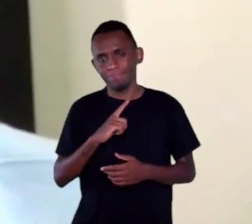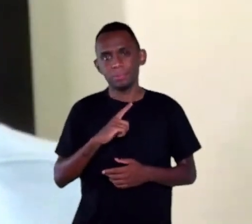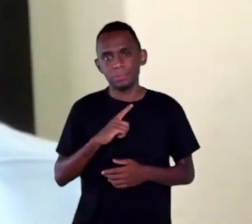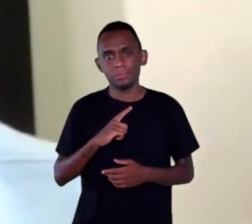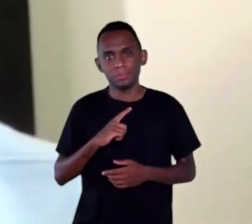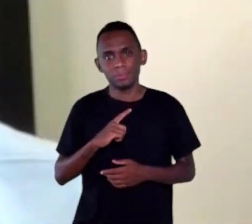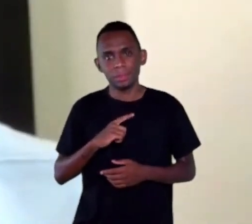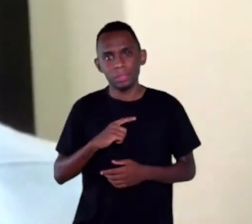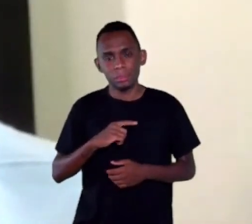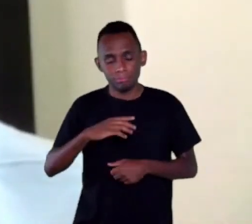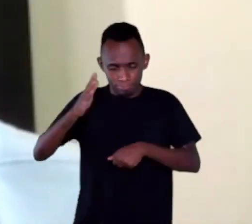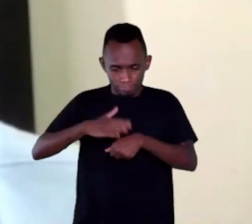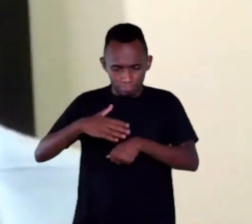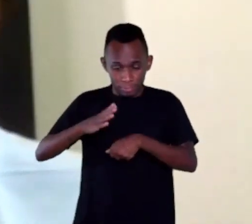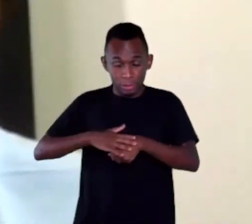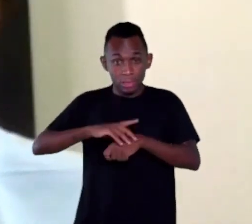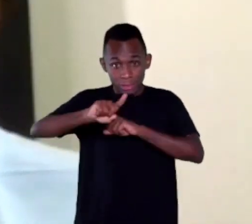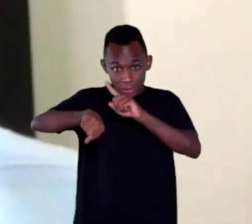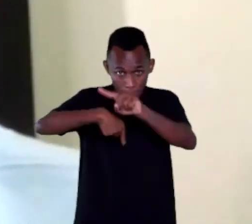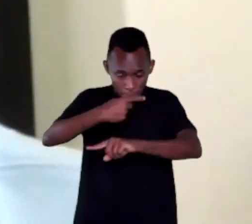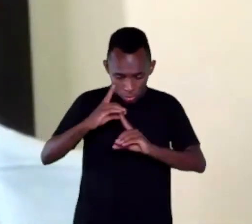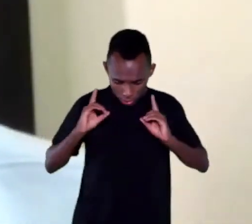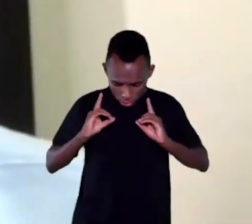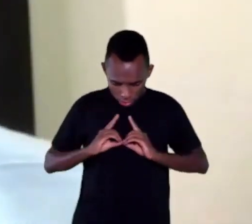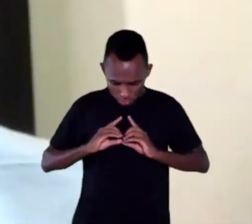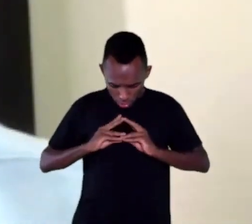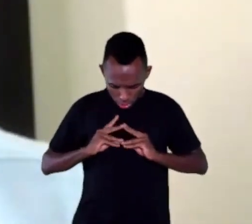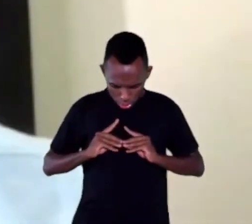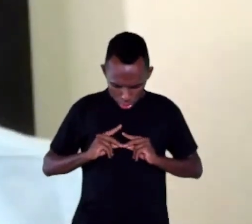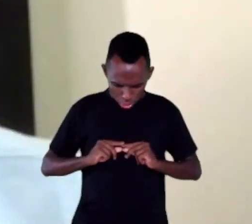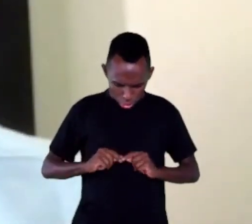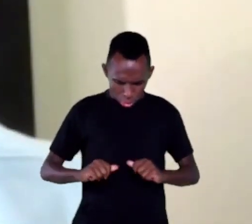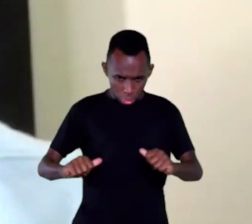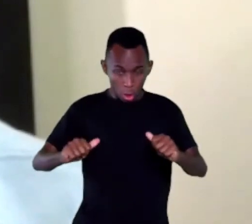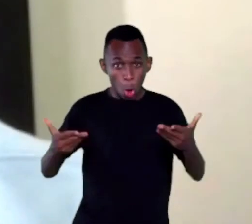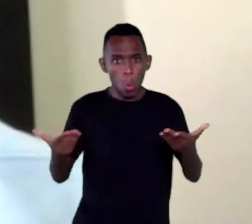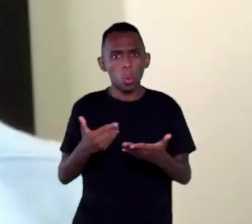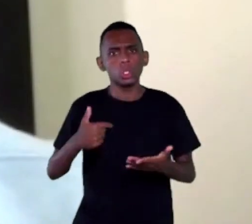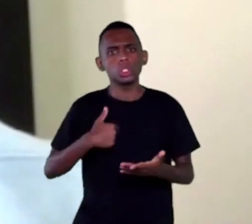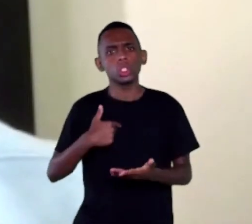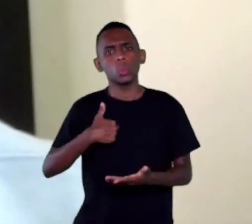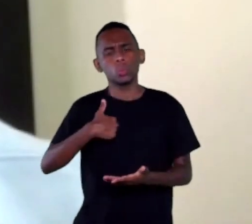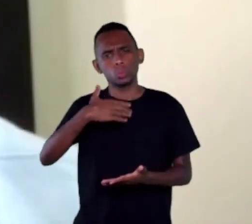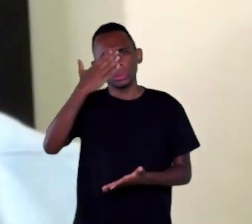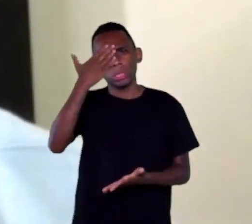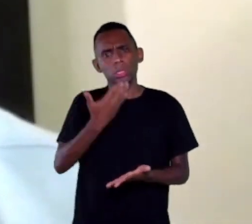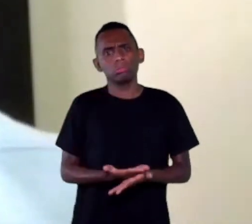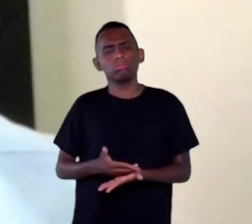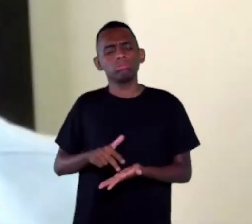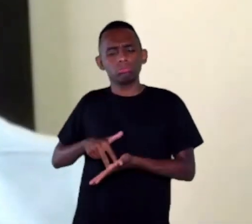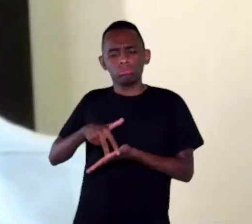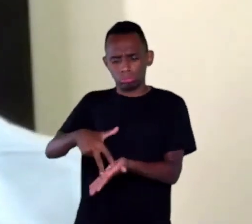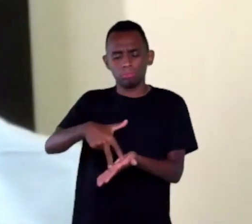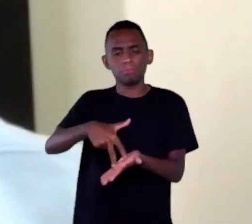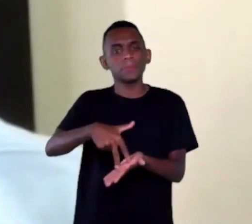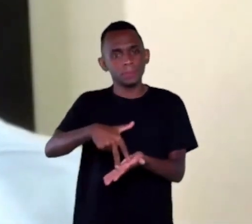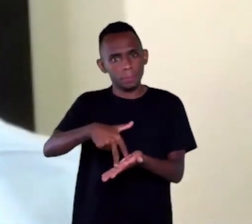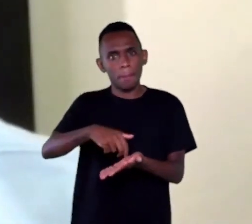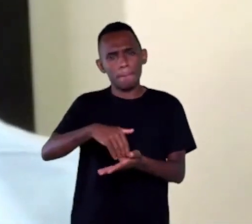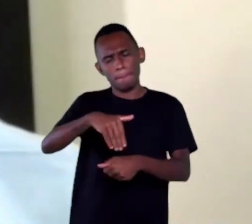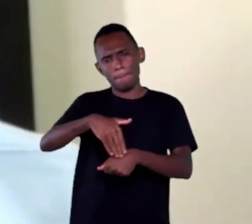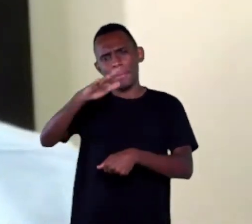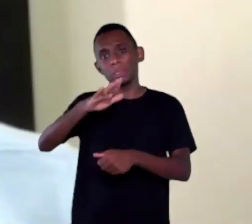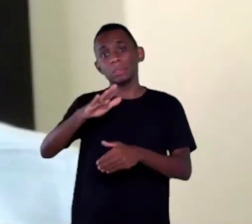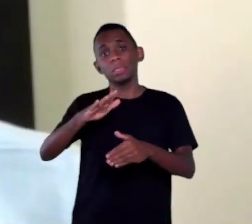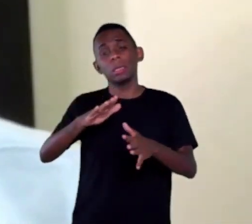depois dessa depressão, Josane, existe uma Magela muito mais confiante, uma Magela melhor do que era, não